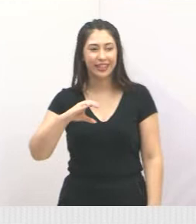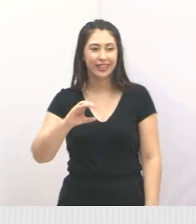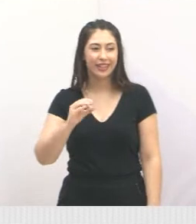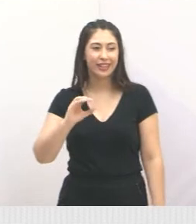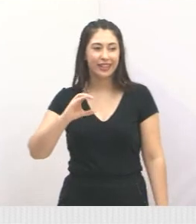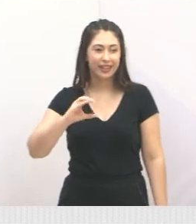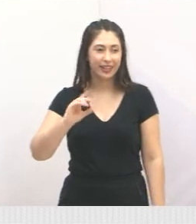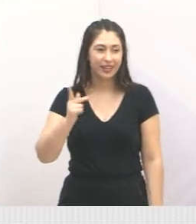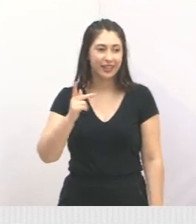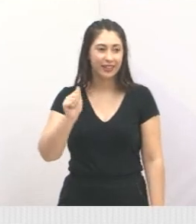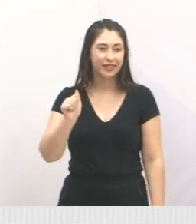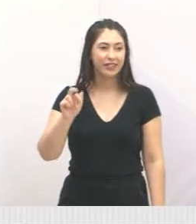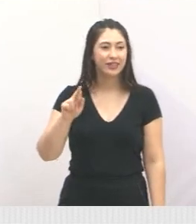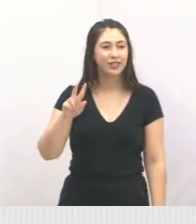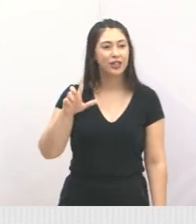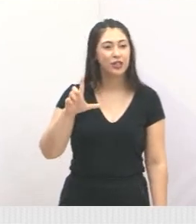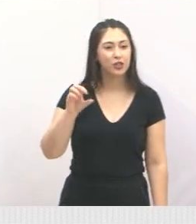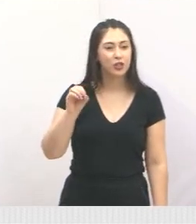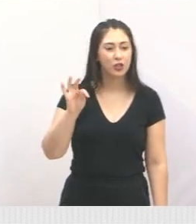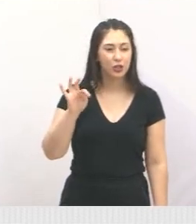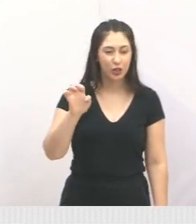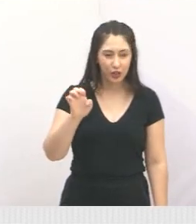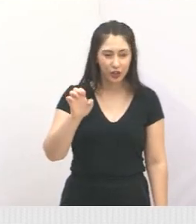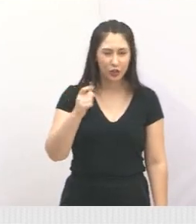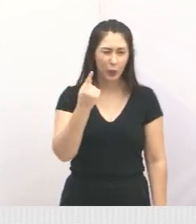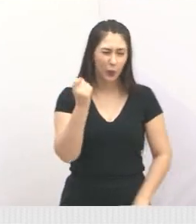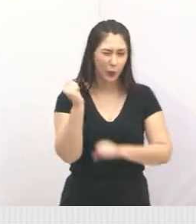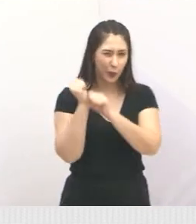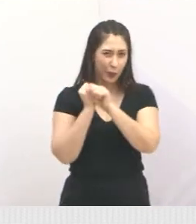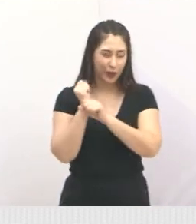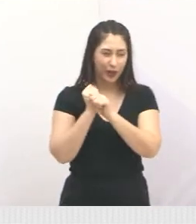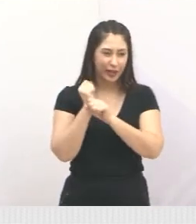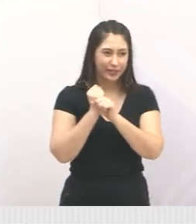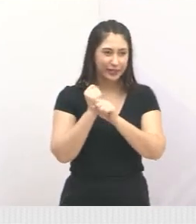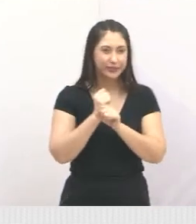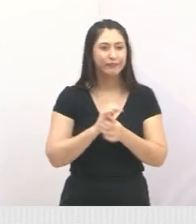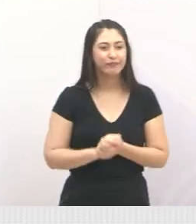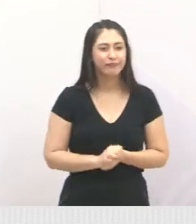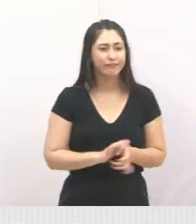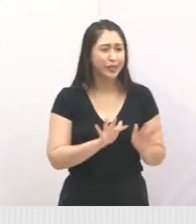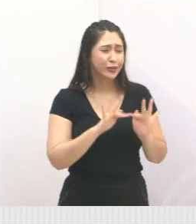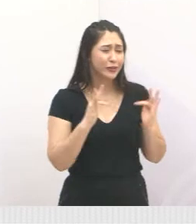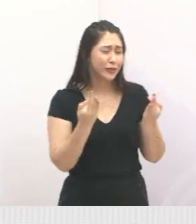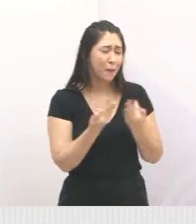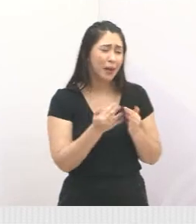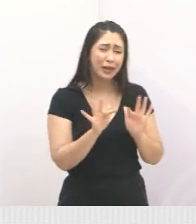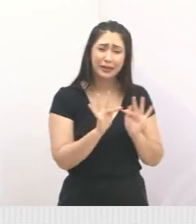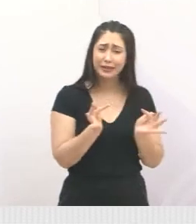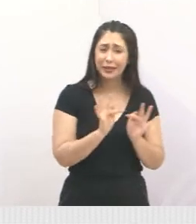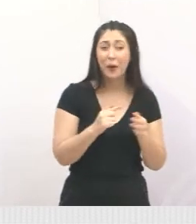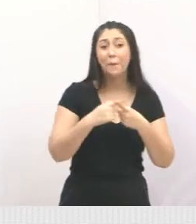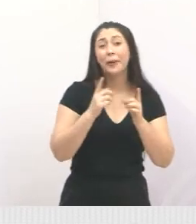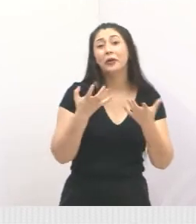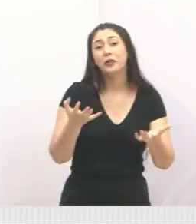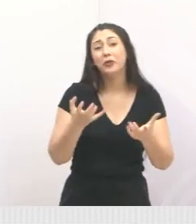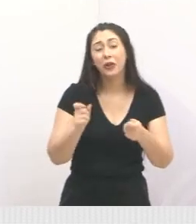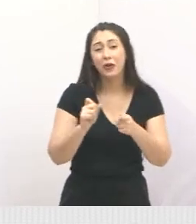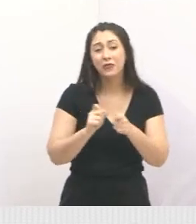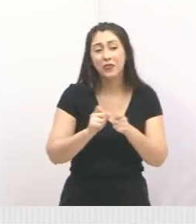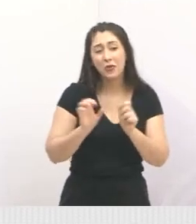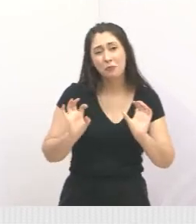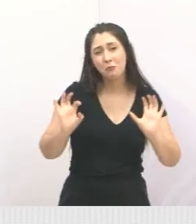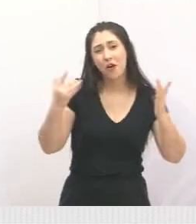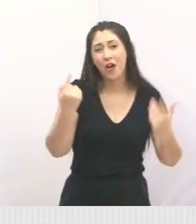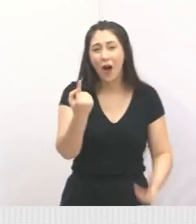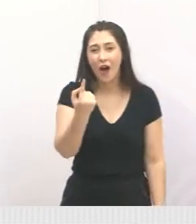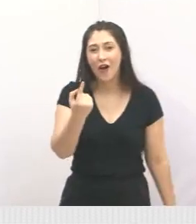foi doada por nós há 1 ano atrás. E uma pessoa, são pessoas simples e fizeram questão de fazer essa festinha de 1 ano